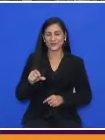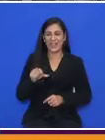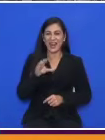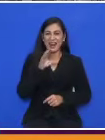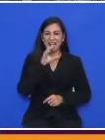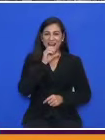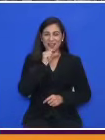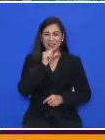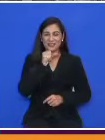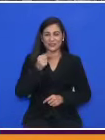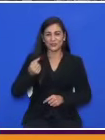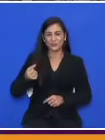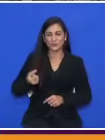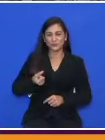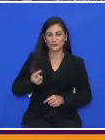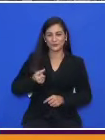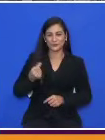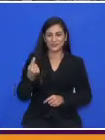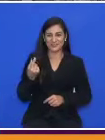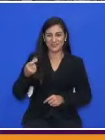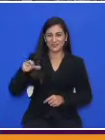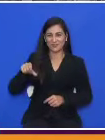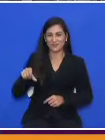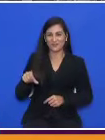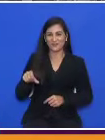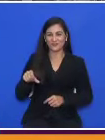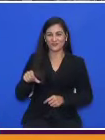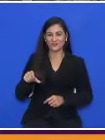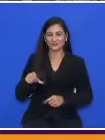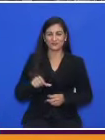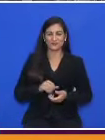Laranja, 19.